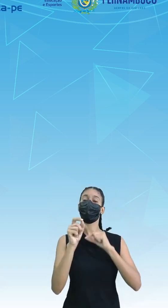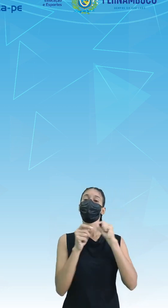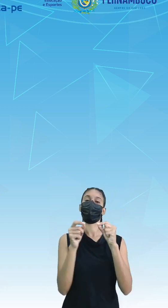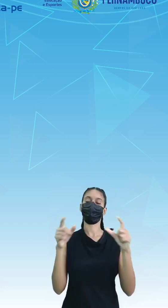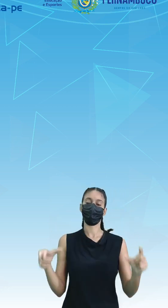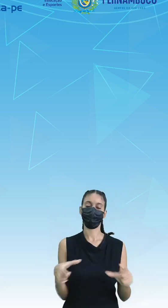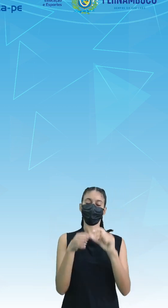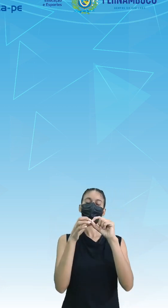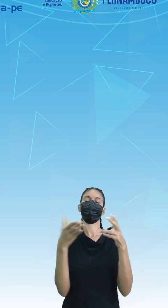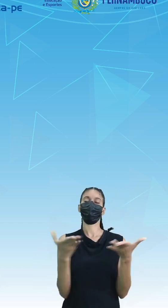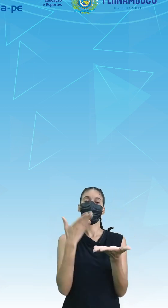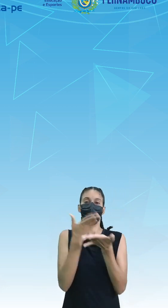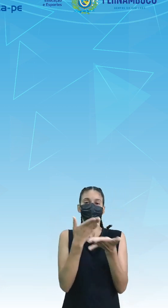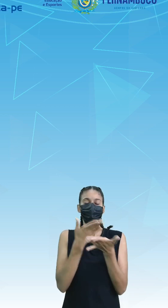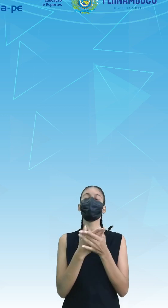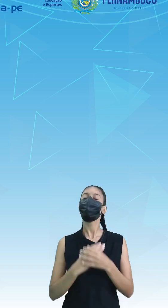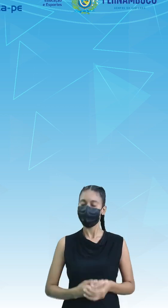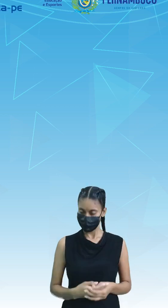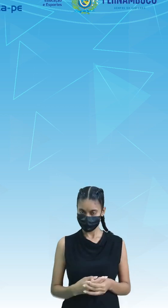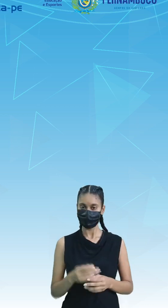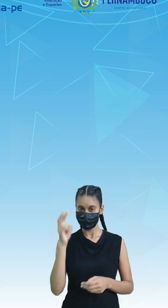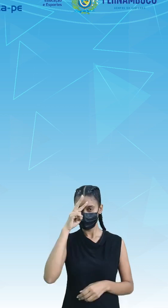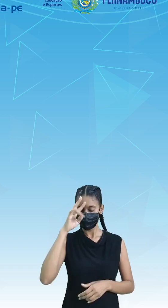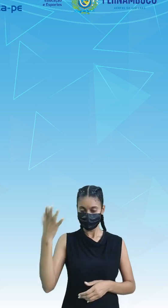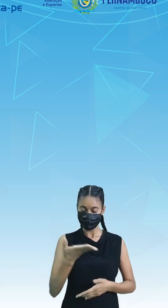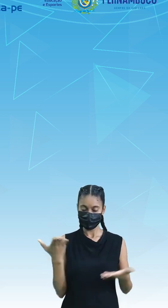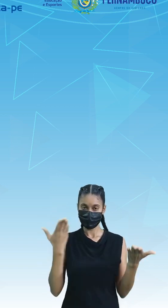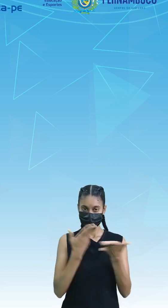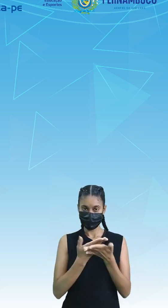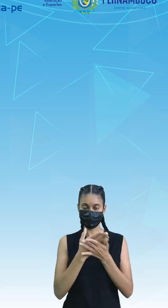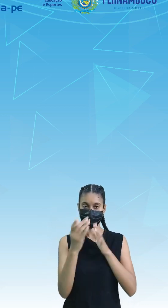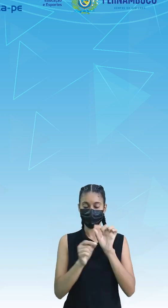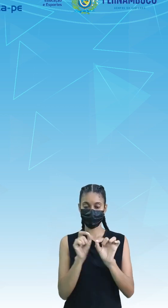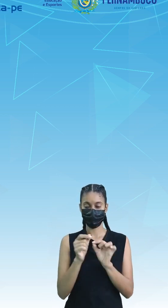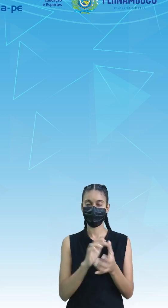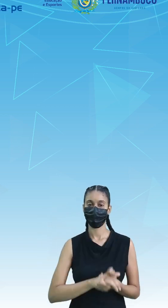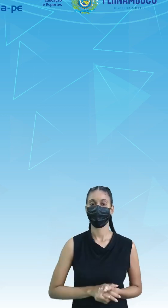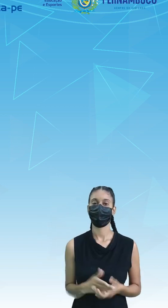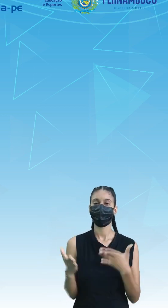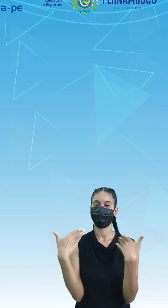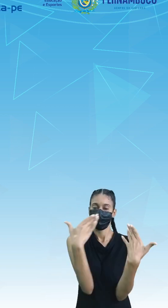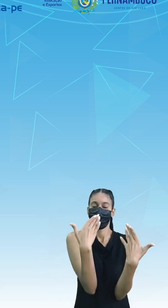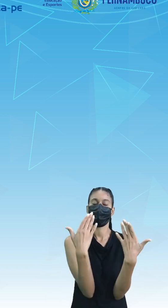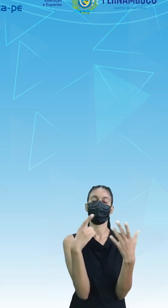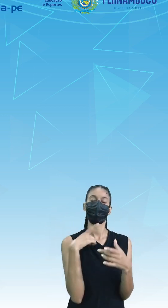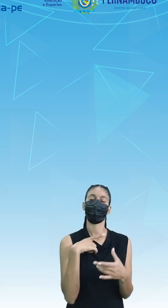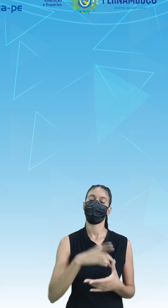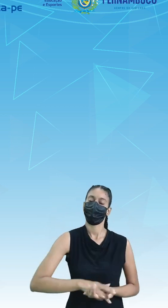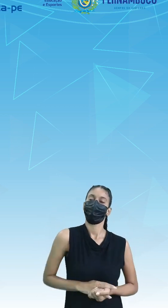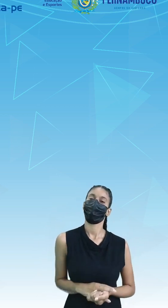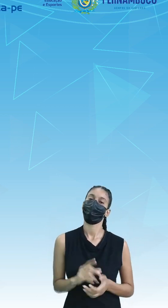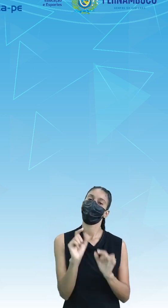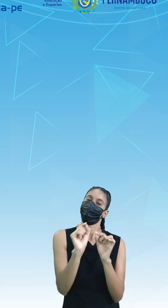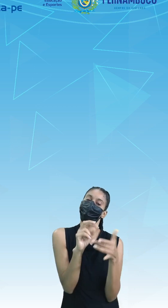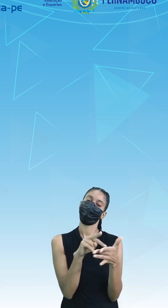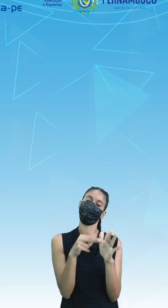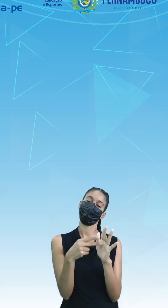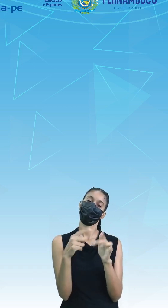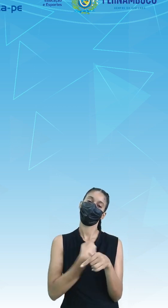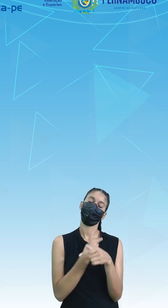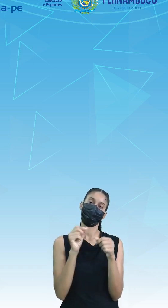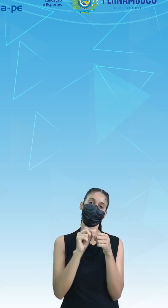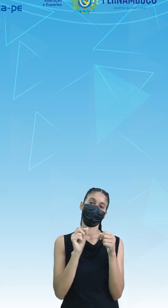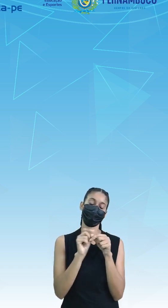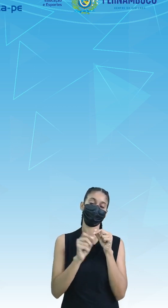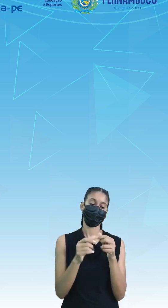ver com a aula de hoje. Lembrar que na aula de hoje, nesse bate-papo gostoso, justamente nós vamos ver que